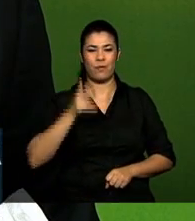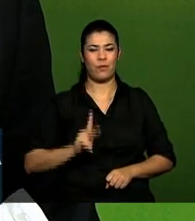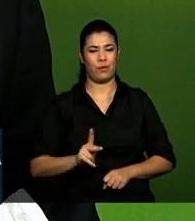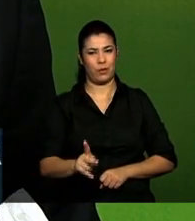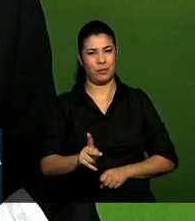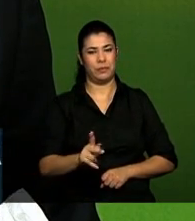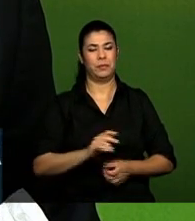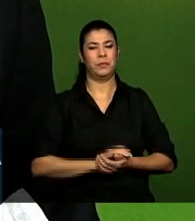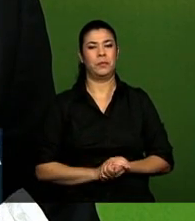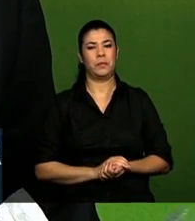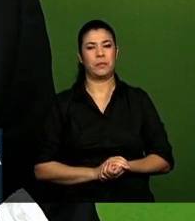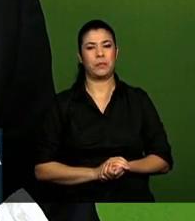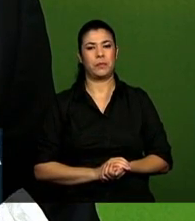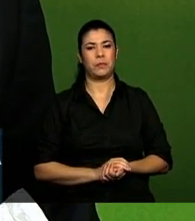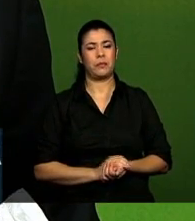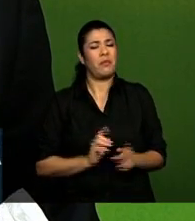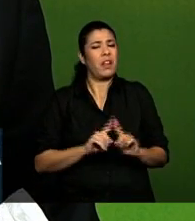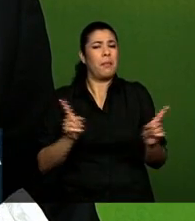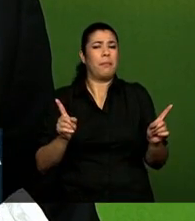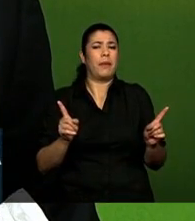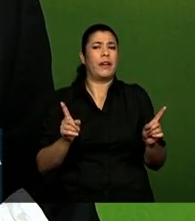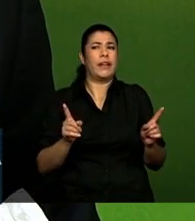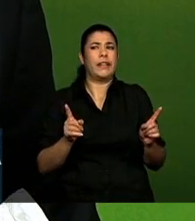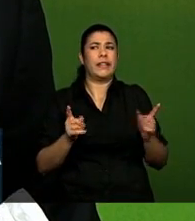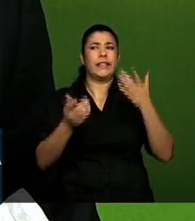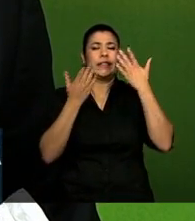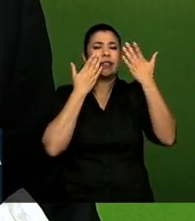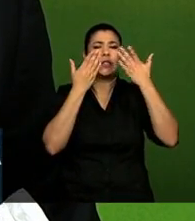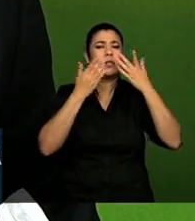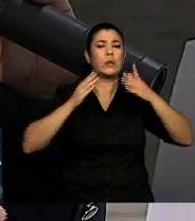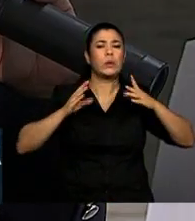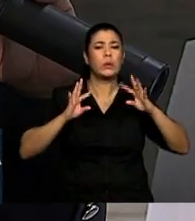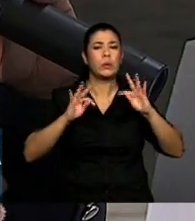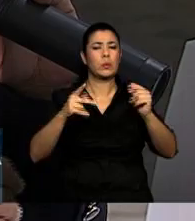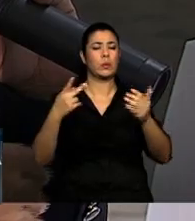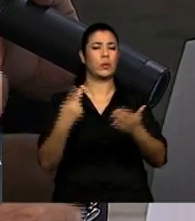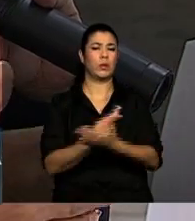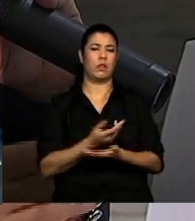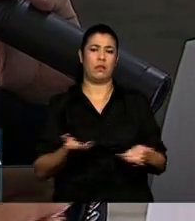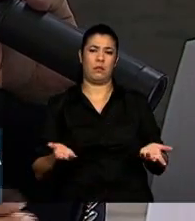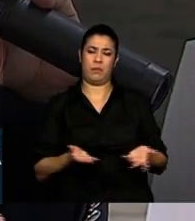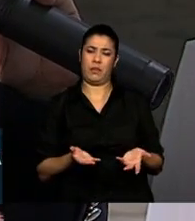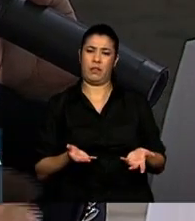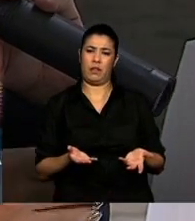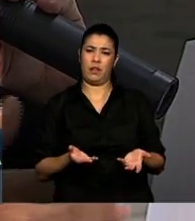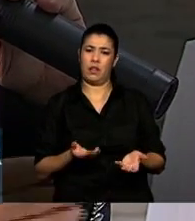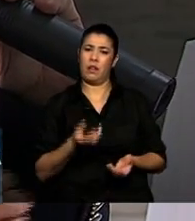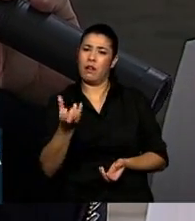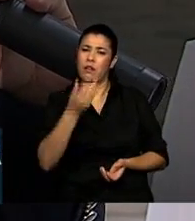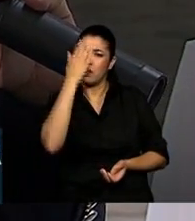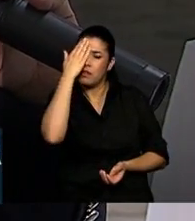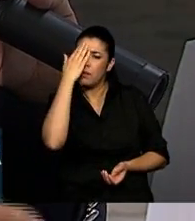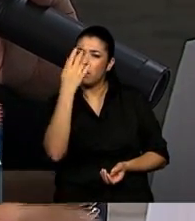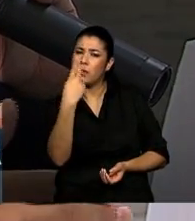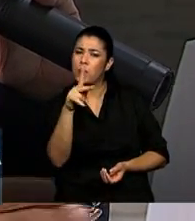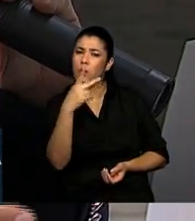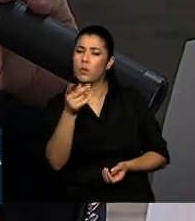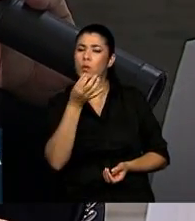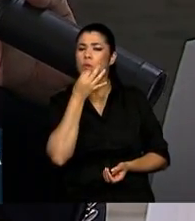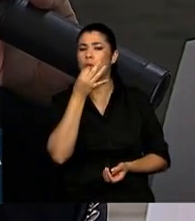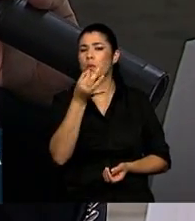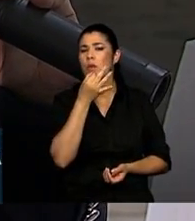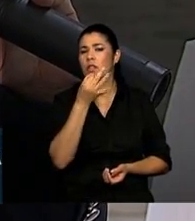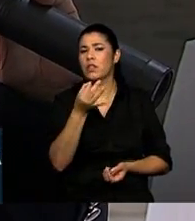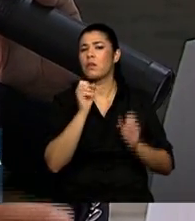relação a tudo isso eh eu queria saber se o senhor tem alguma posição que o Senhor